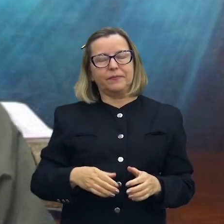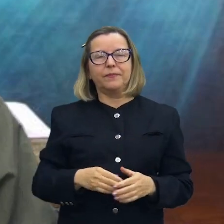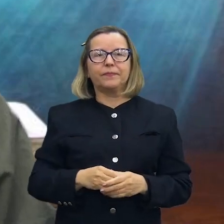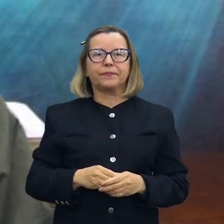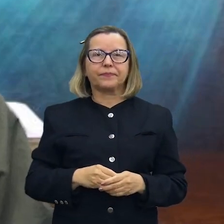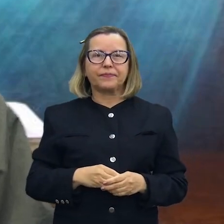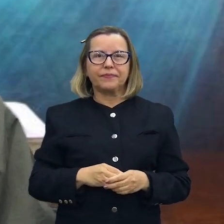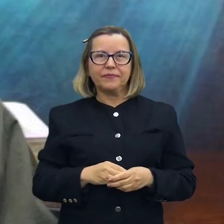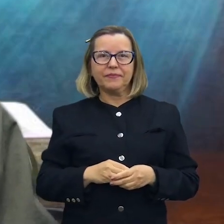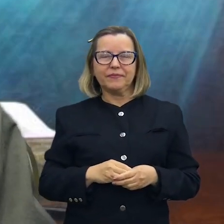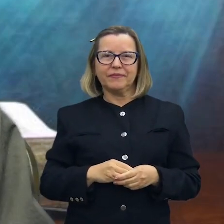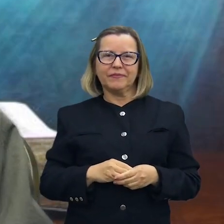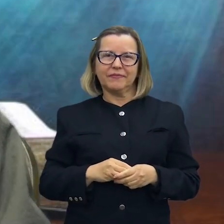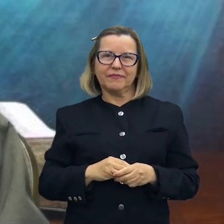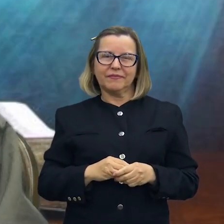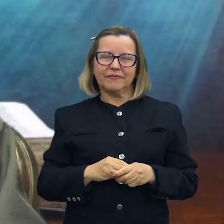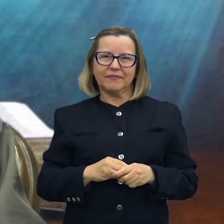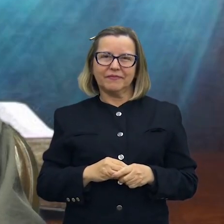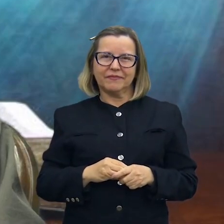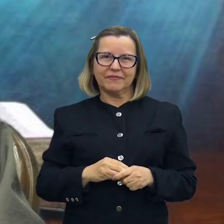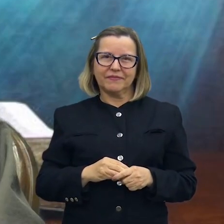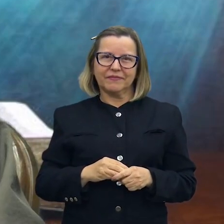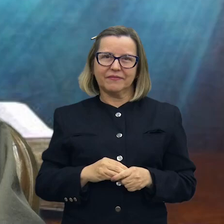Bem, é